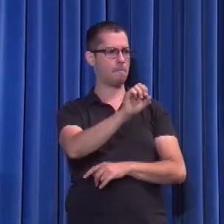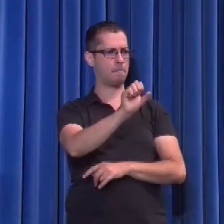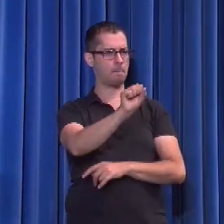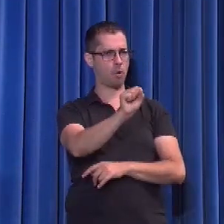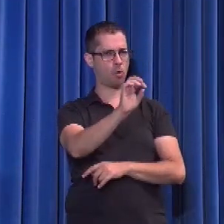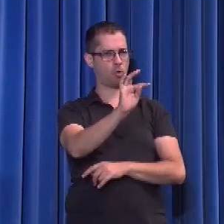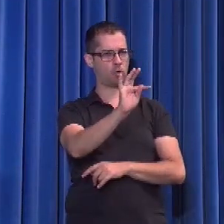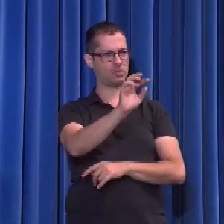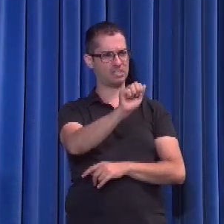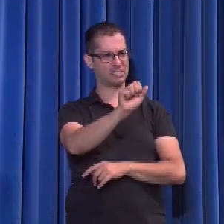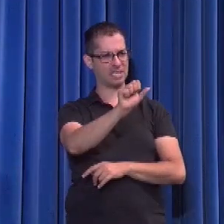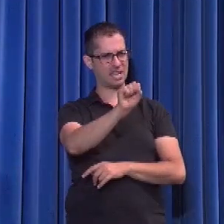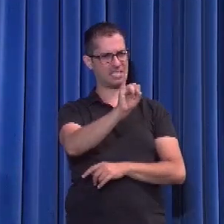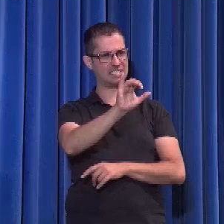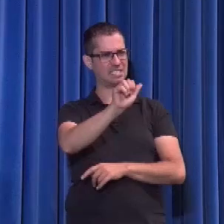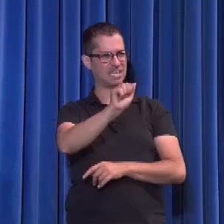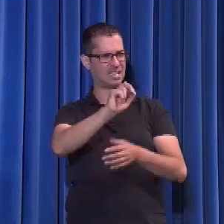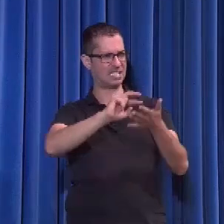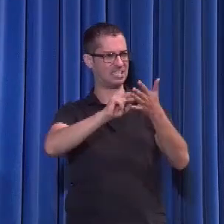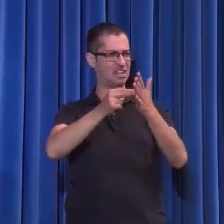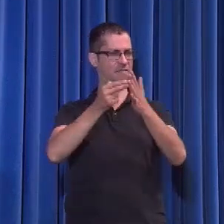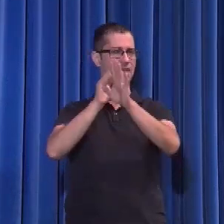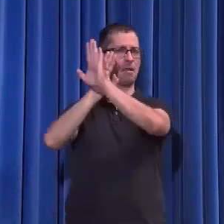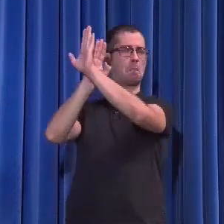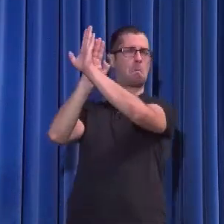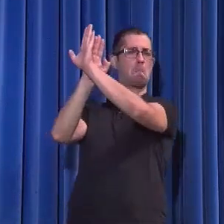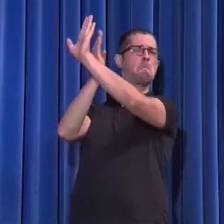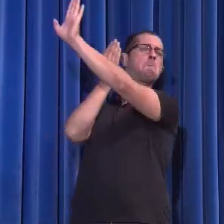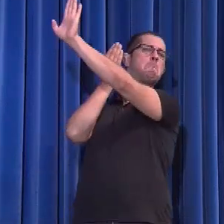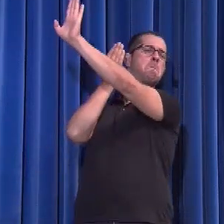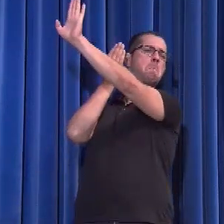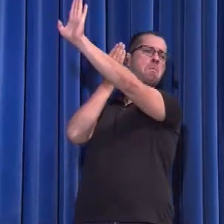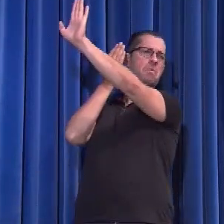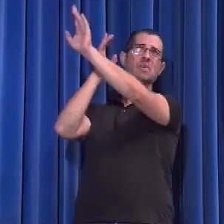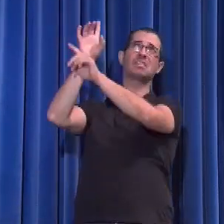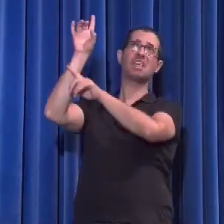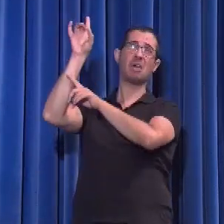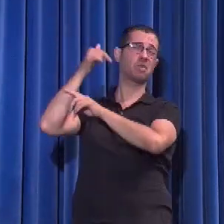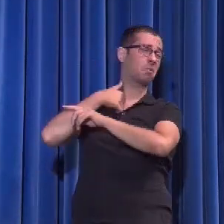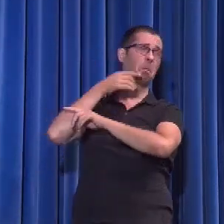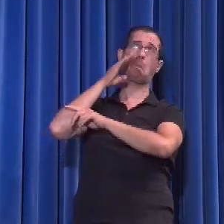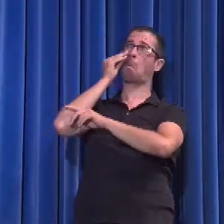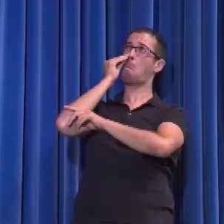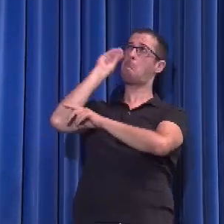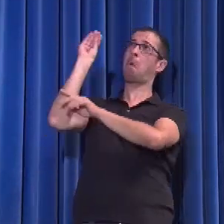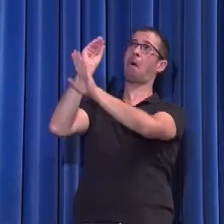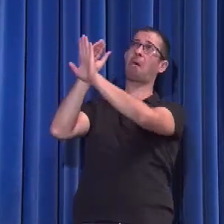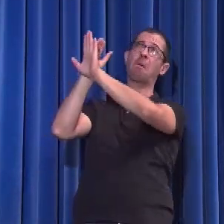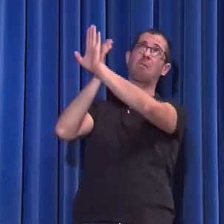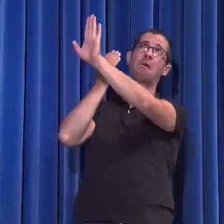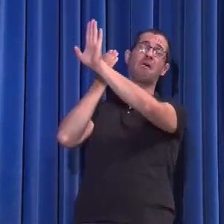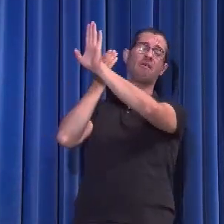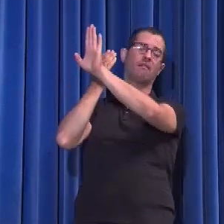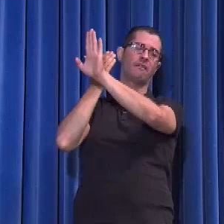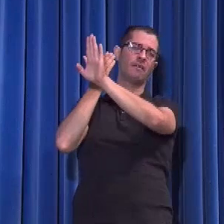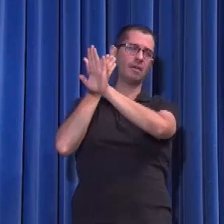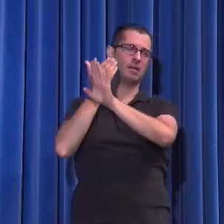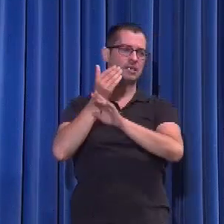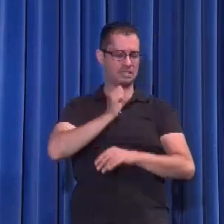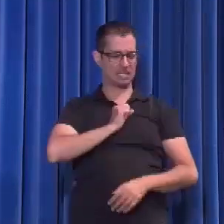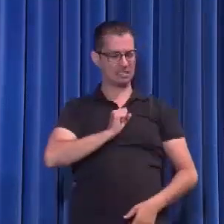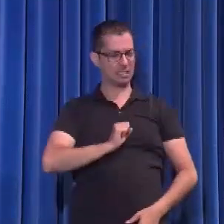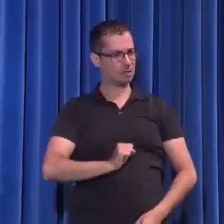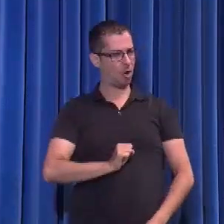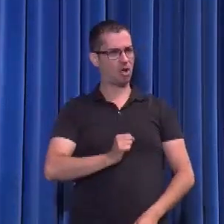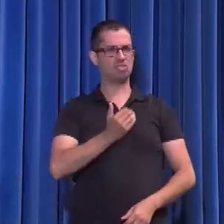é, virar as costas para Deus. Nem os sacerdotes, e muito menos o povo, buscava ao